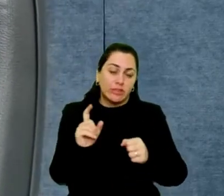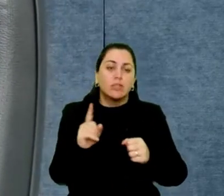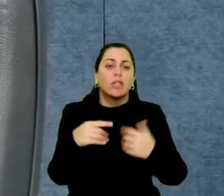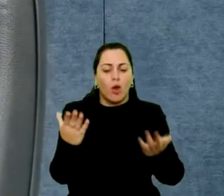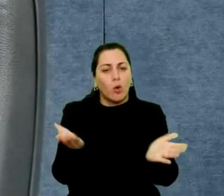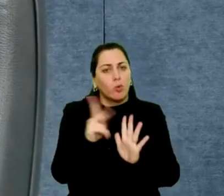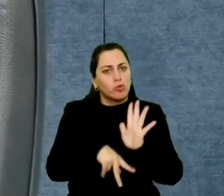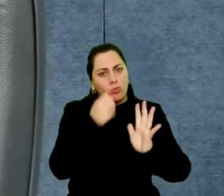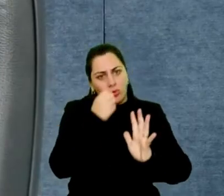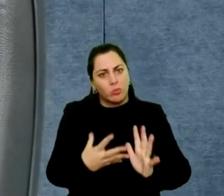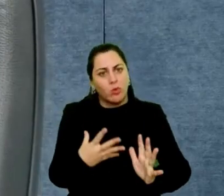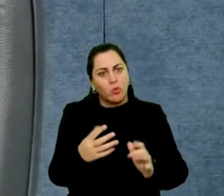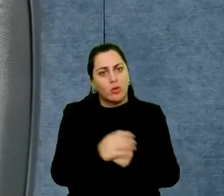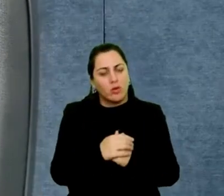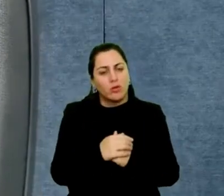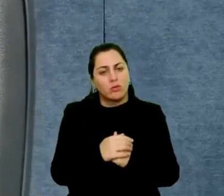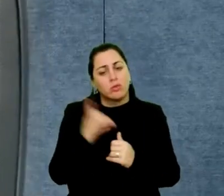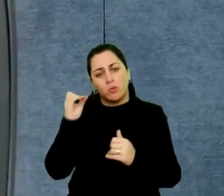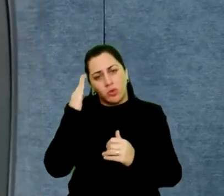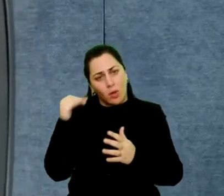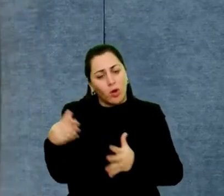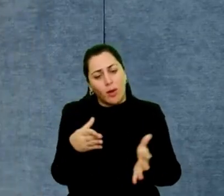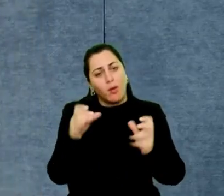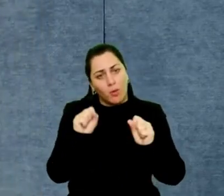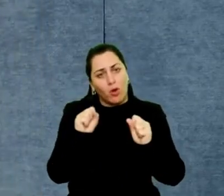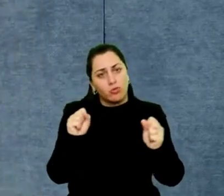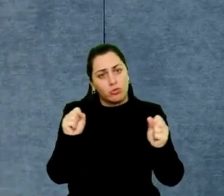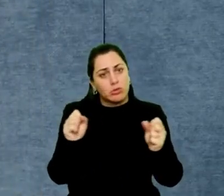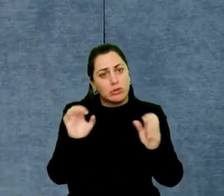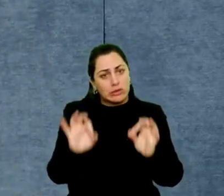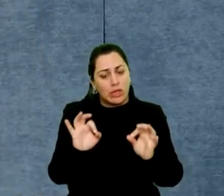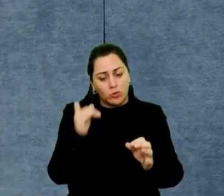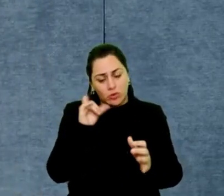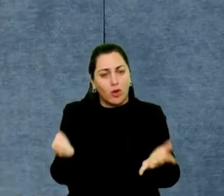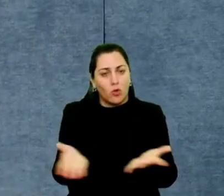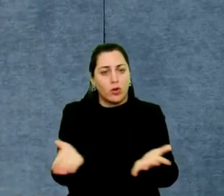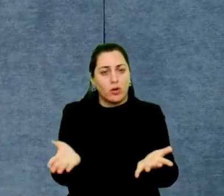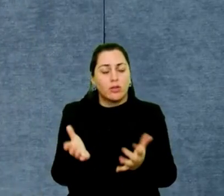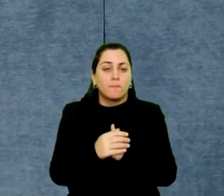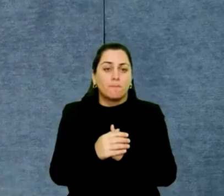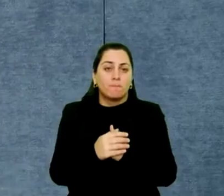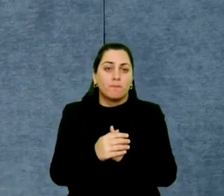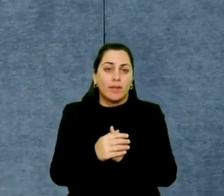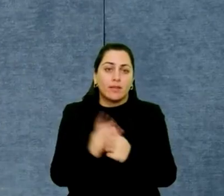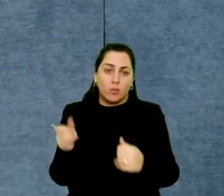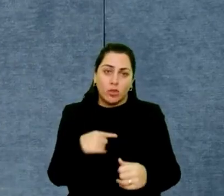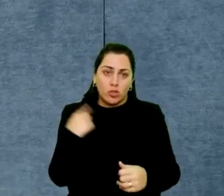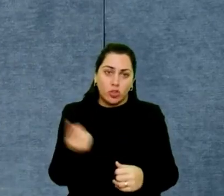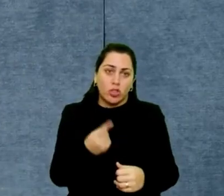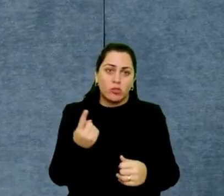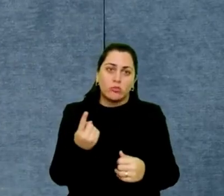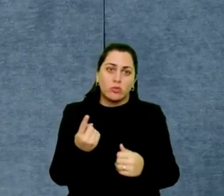como esse. Então, Deus tem seus caminhos, quem sabe não é o momento. E seria muito displicência nossa, vereador